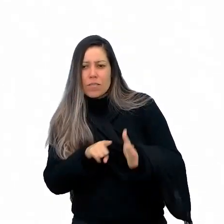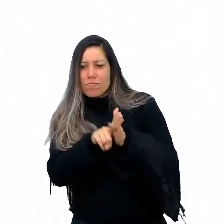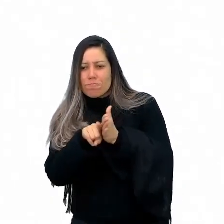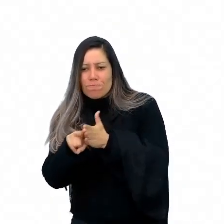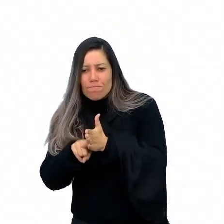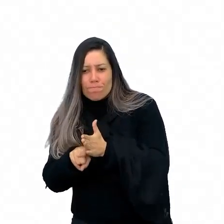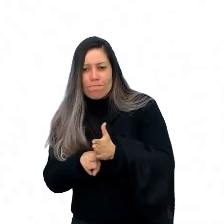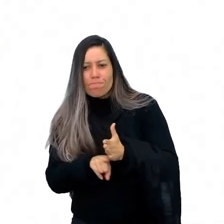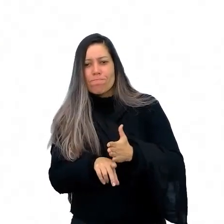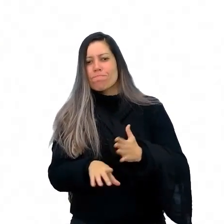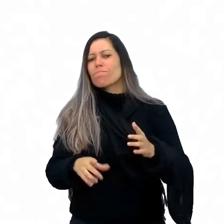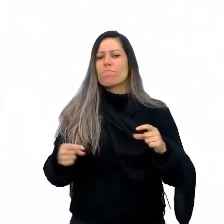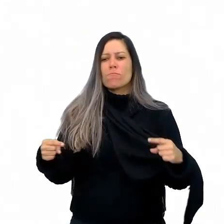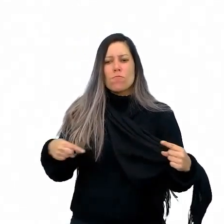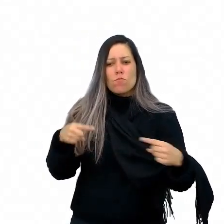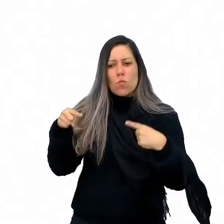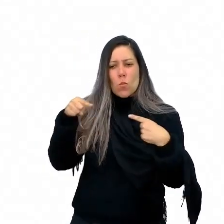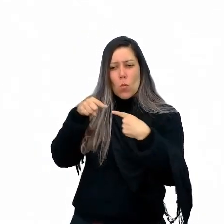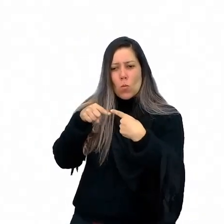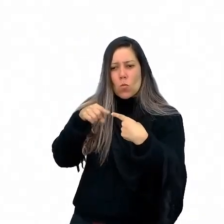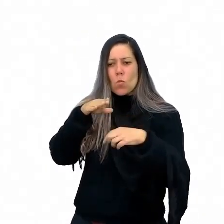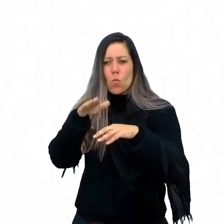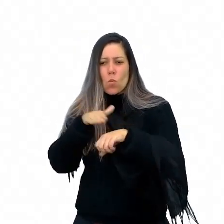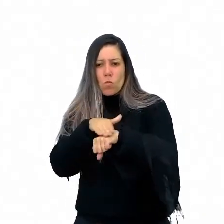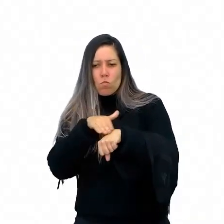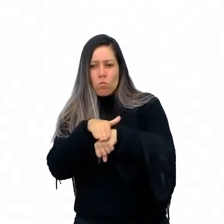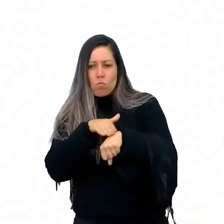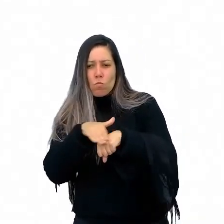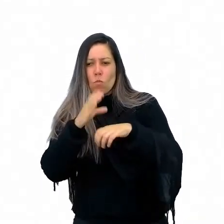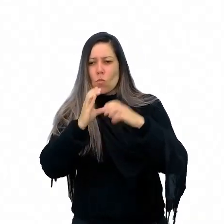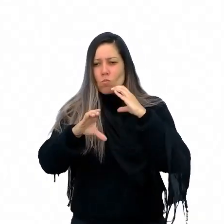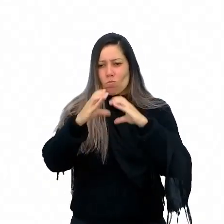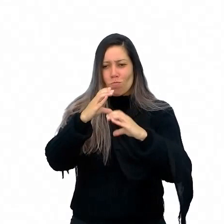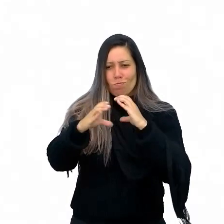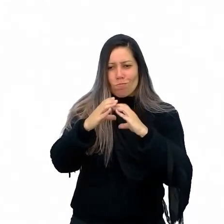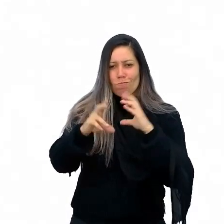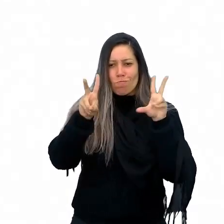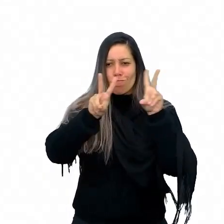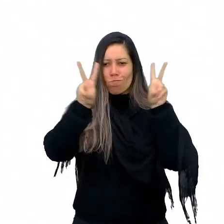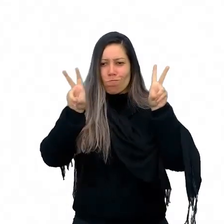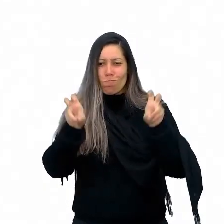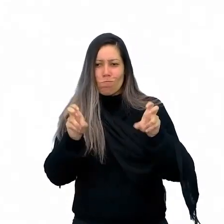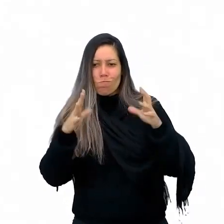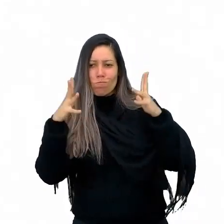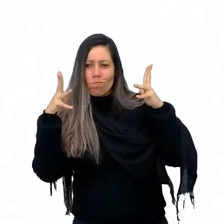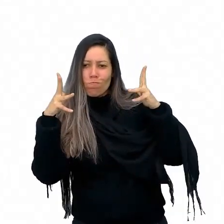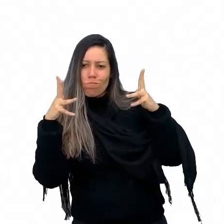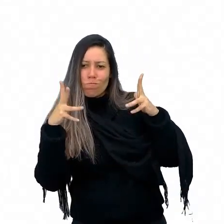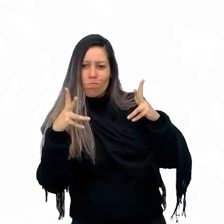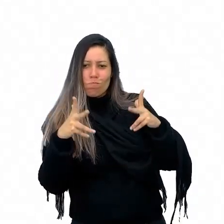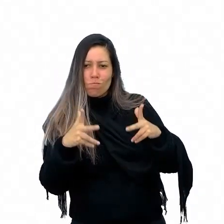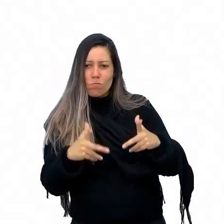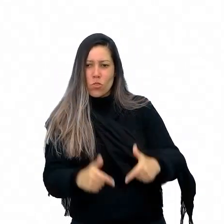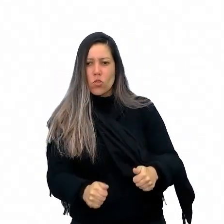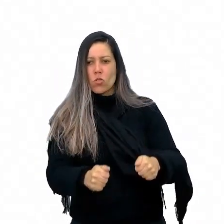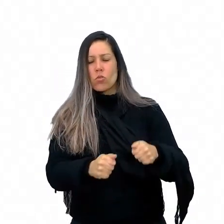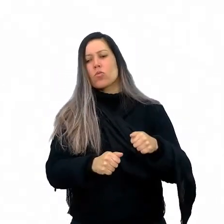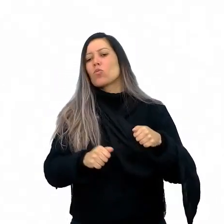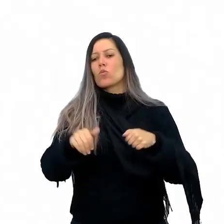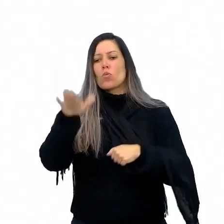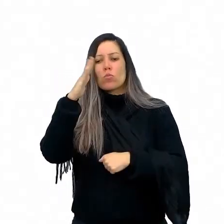tentar dialogar aqui com vocês, né, sobre todas essas esse